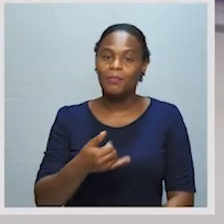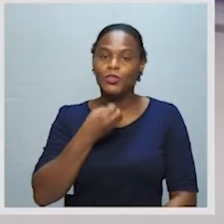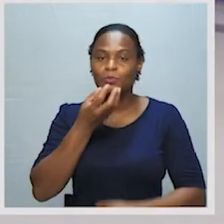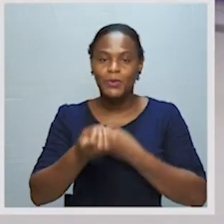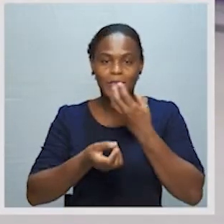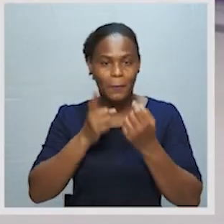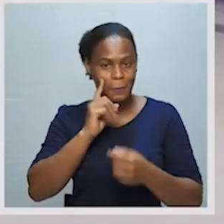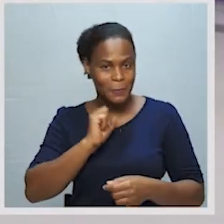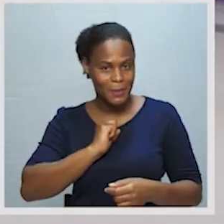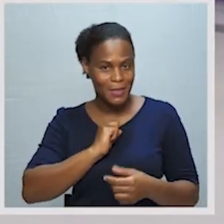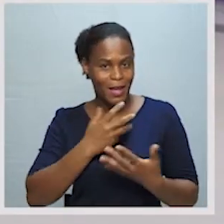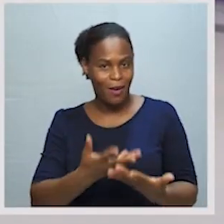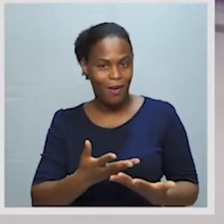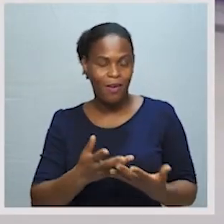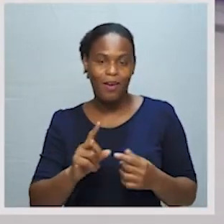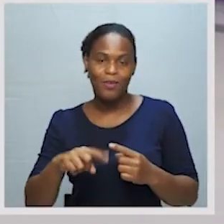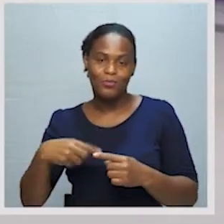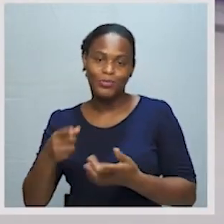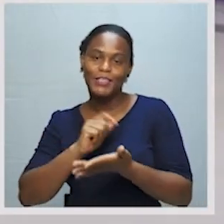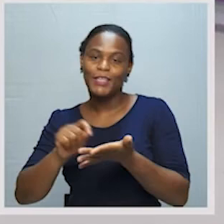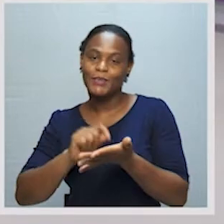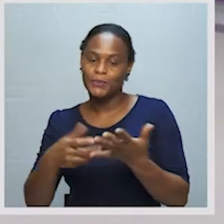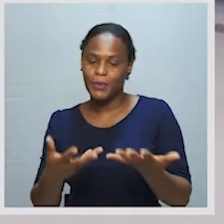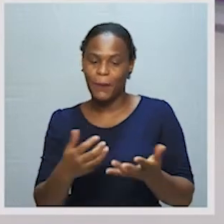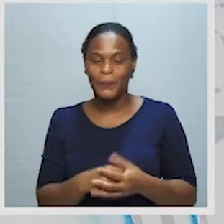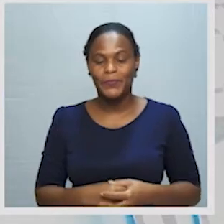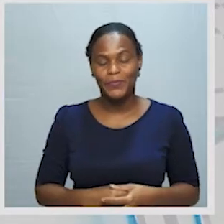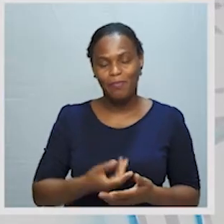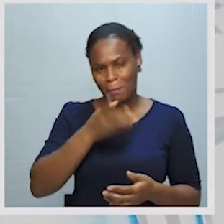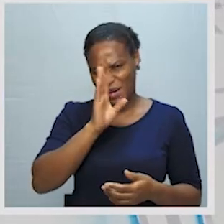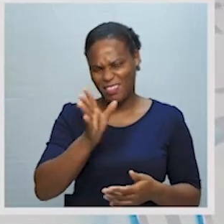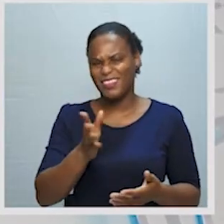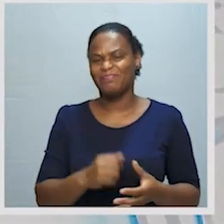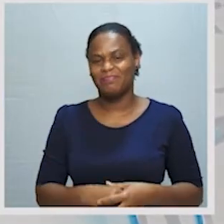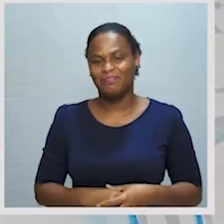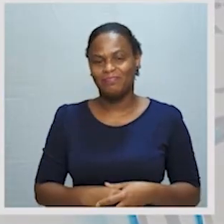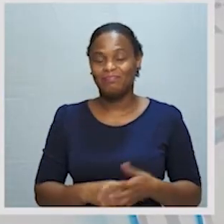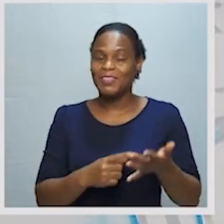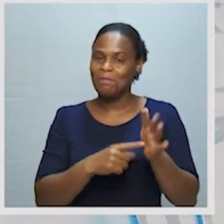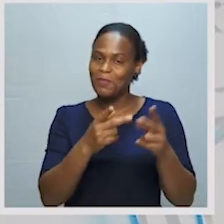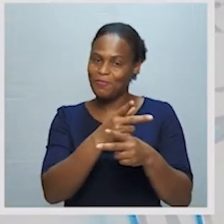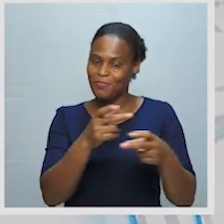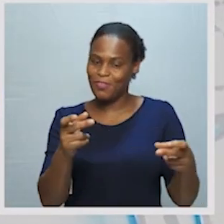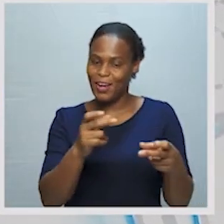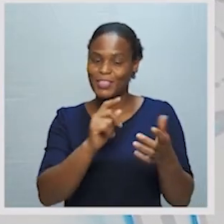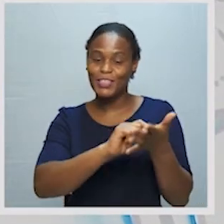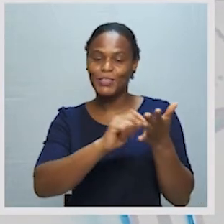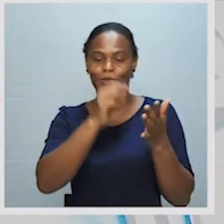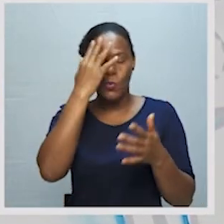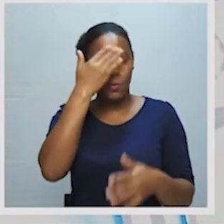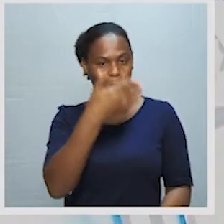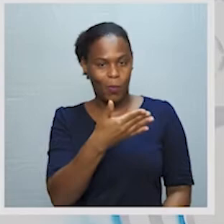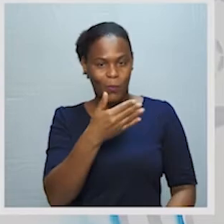Depois da minha explicação, vamos passar para exercícios. Vamos exercitar. Temos aqui o